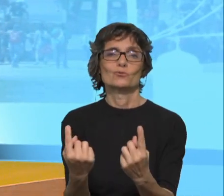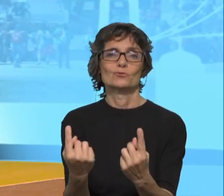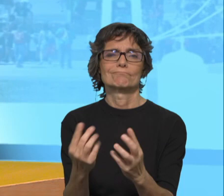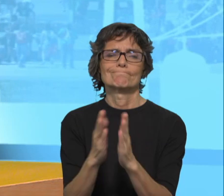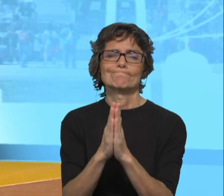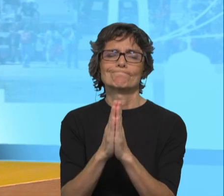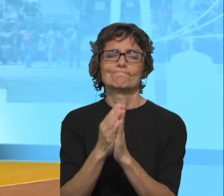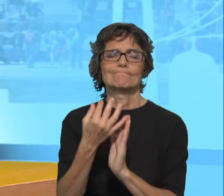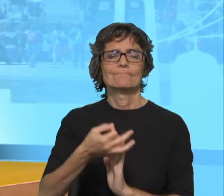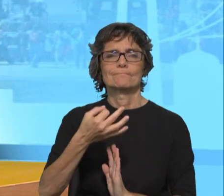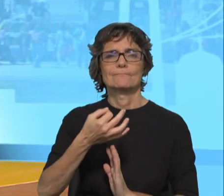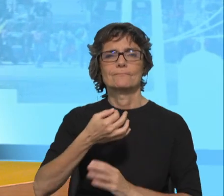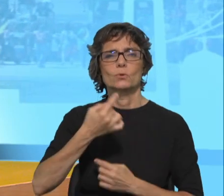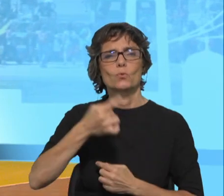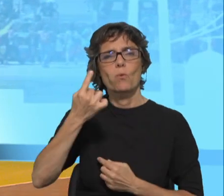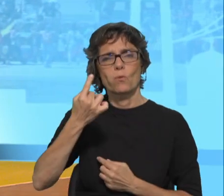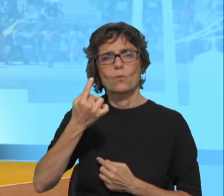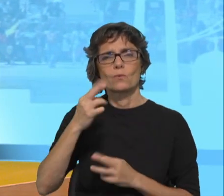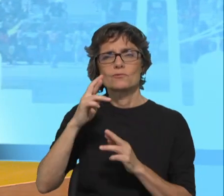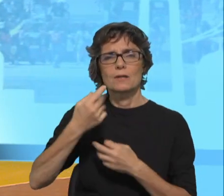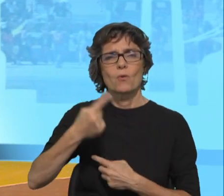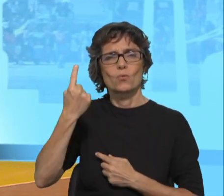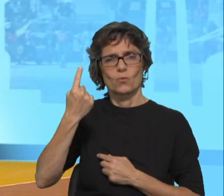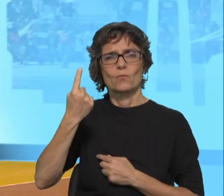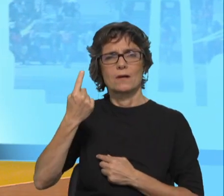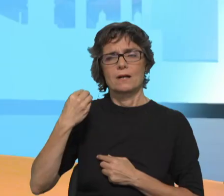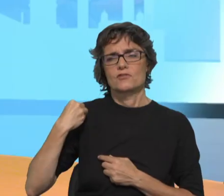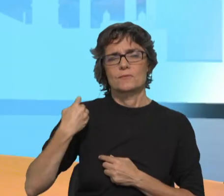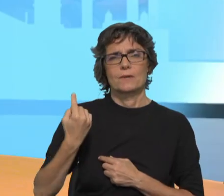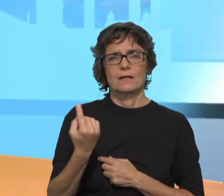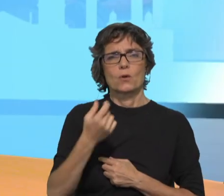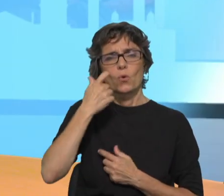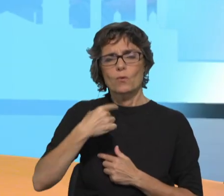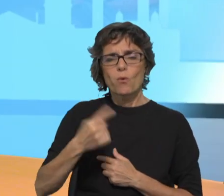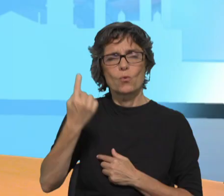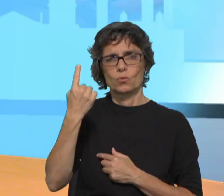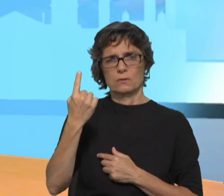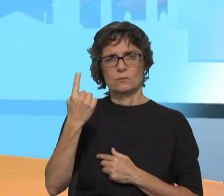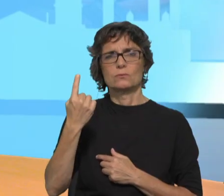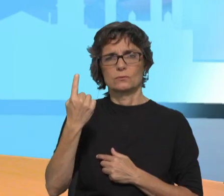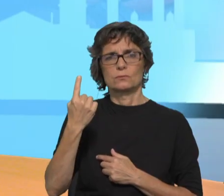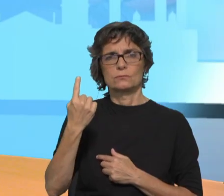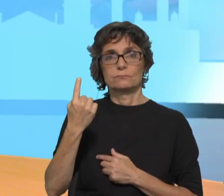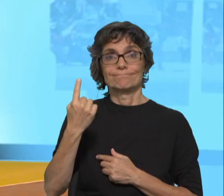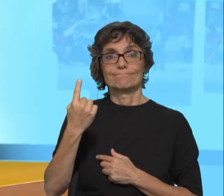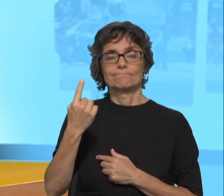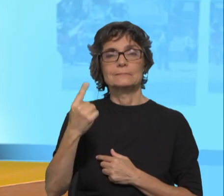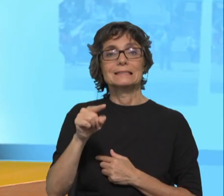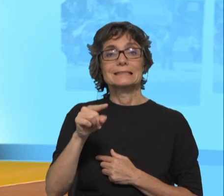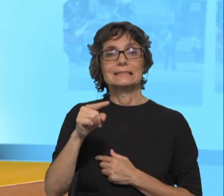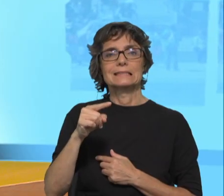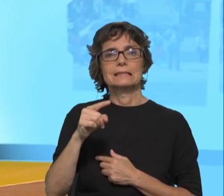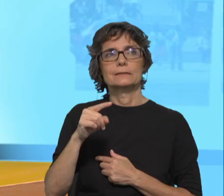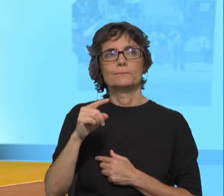uma só batismo, não é? Há uma só esperança à qual fomos chamados, há um só corpo. E esta noção do